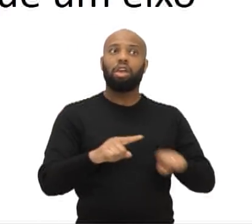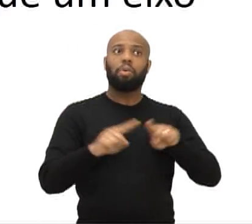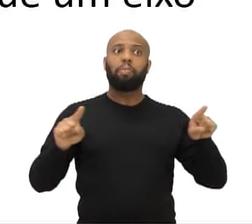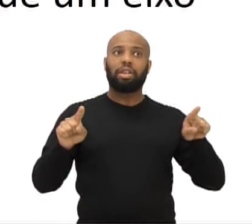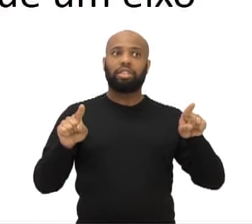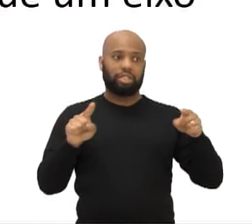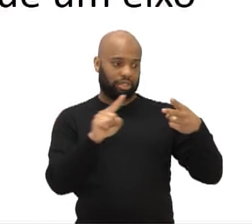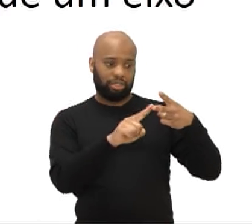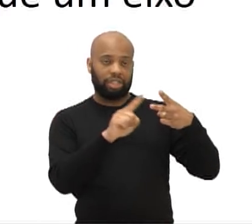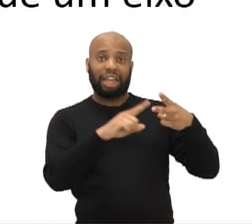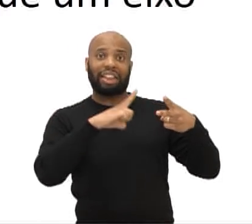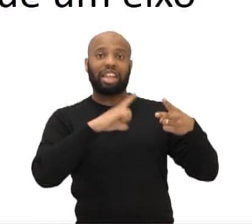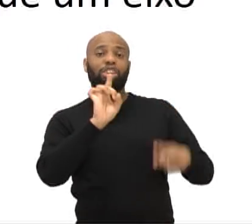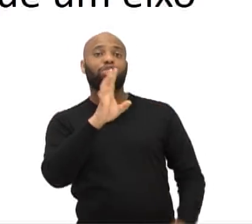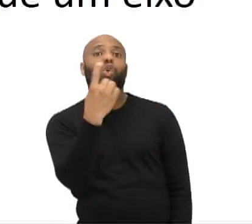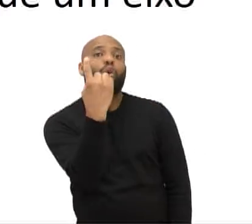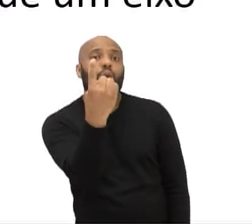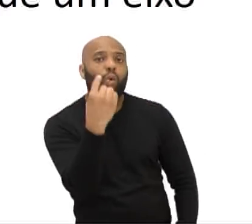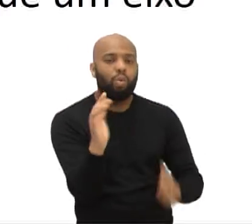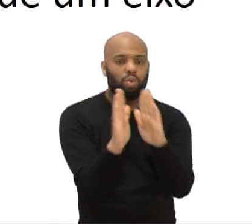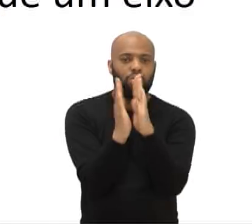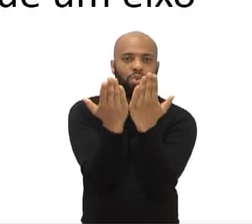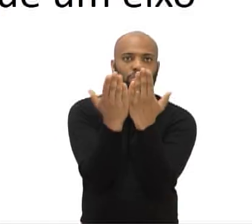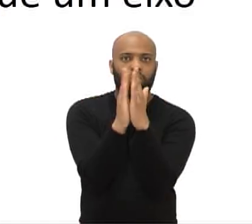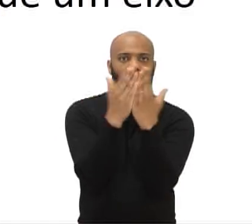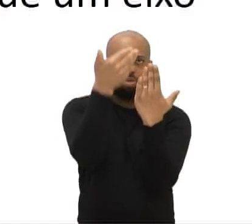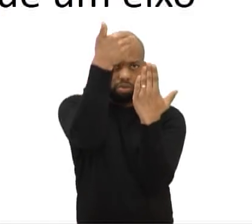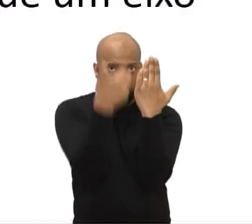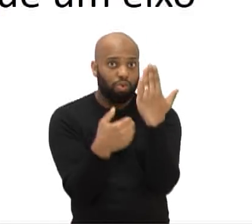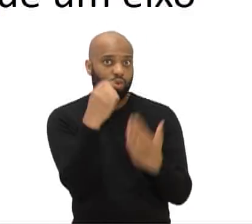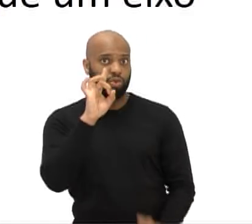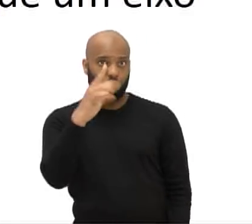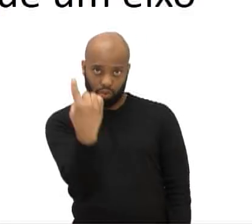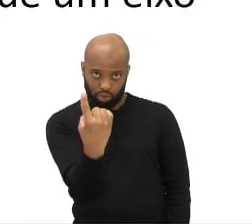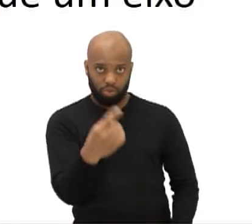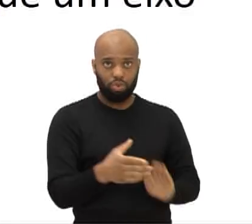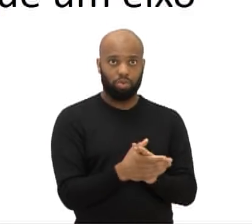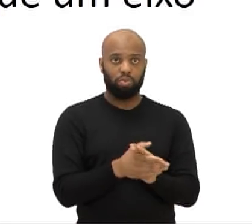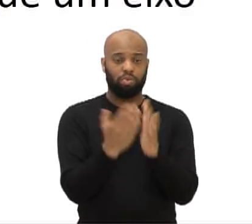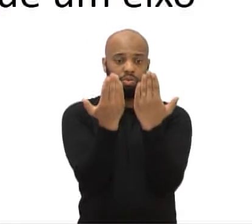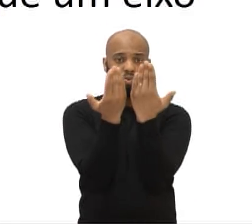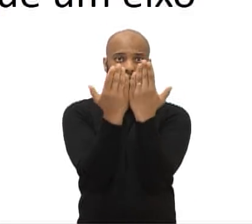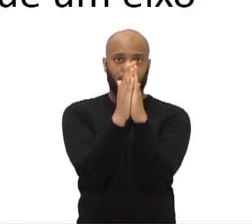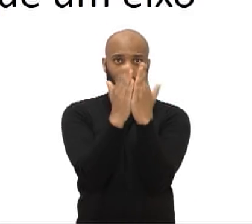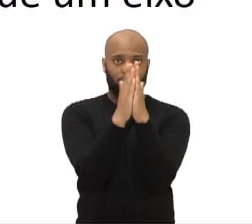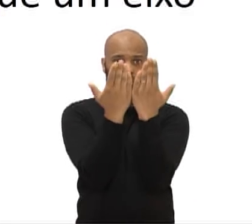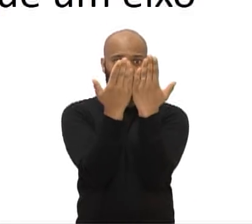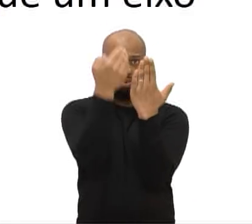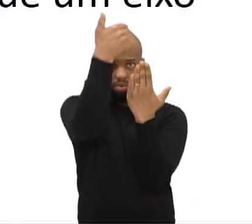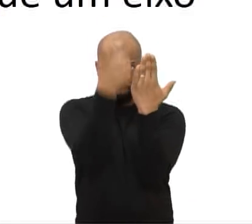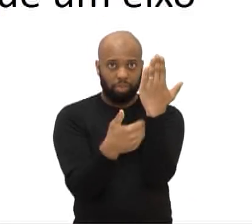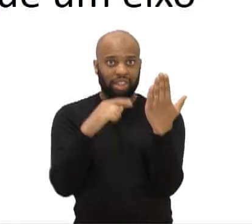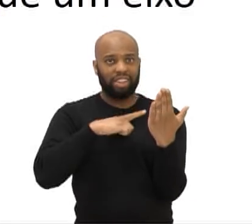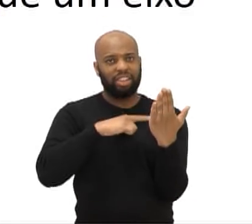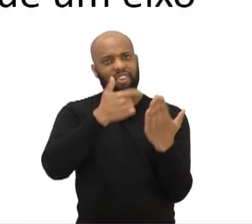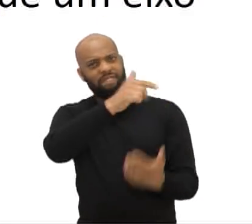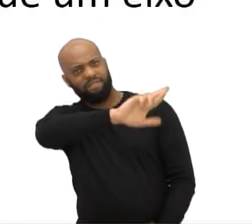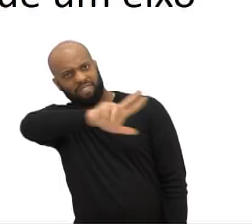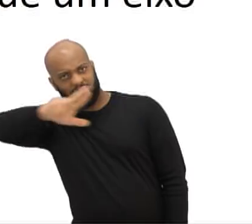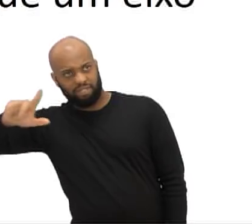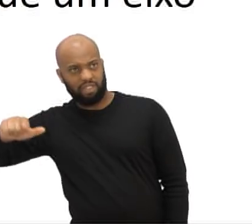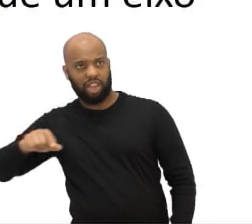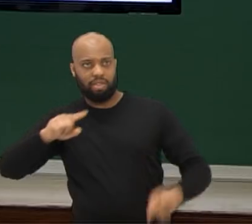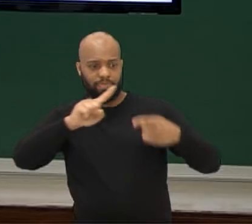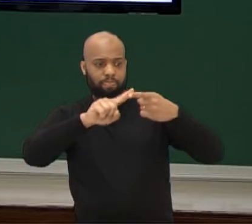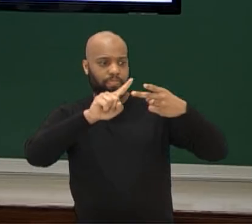possuem apenas um eixo de simetria, possuem mais de um eixo de simetria. Então é a